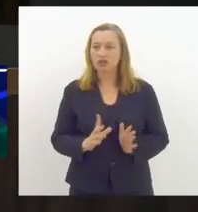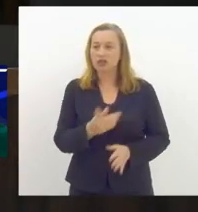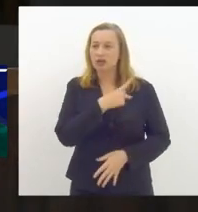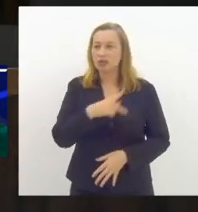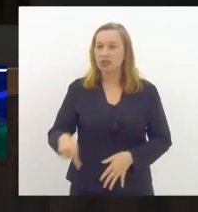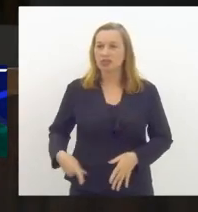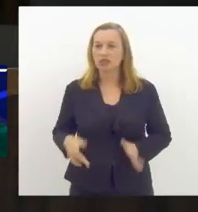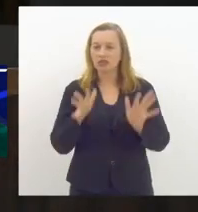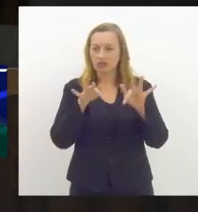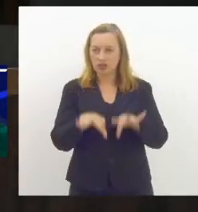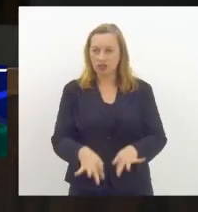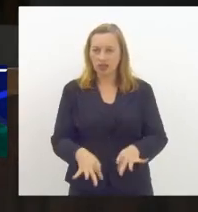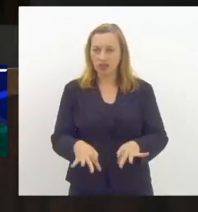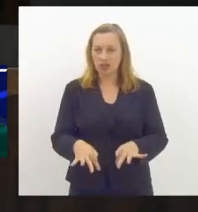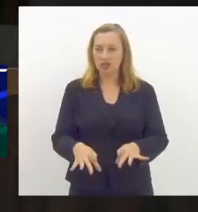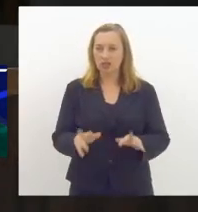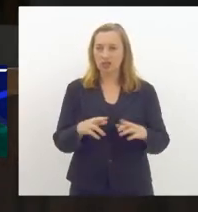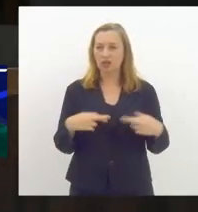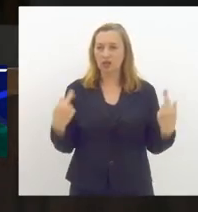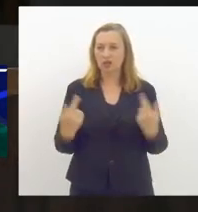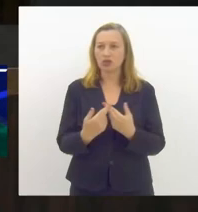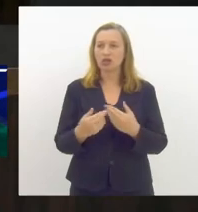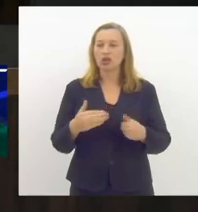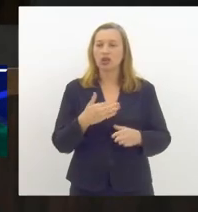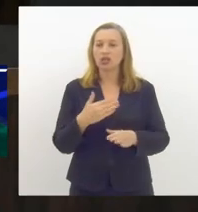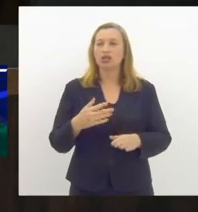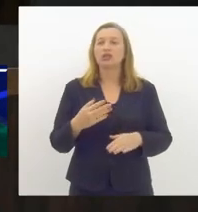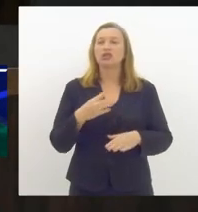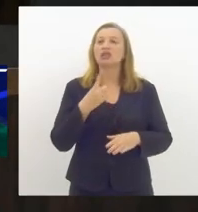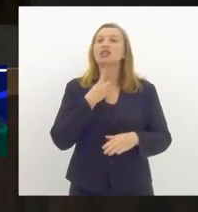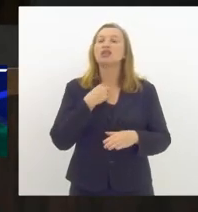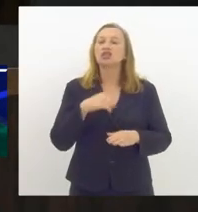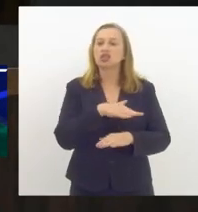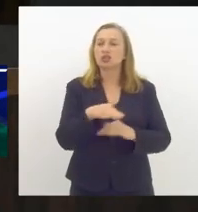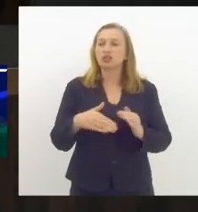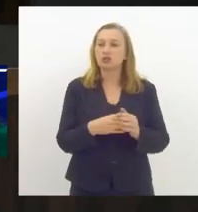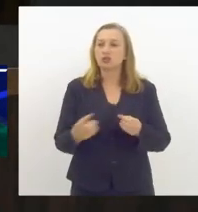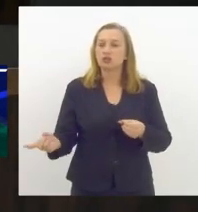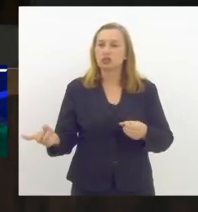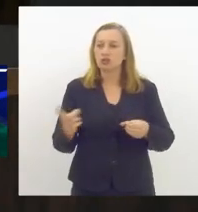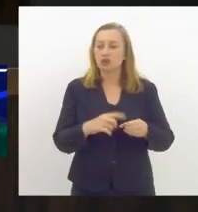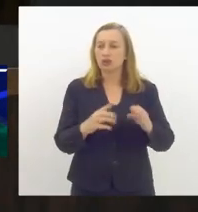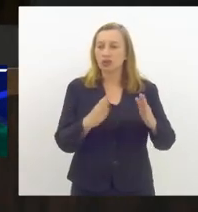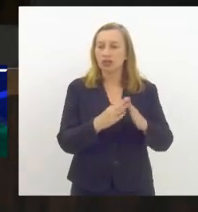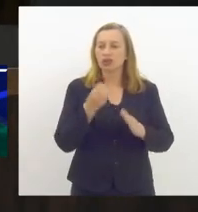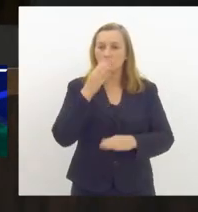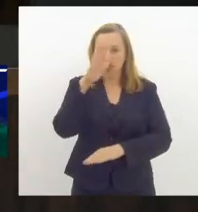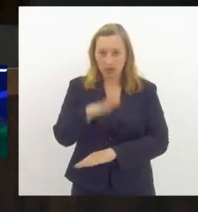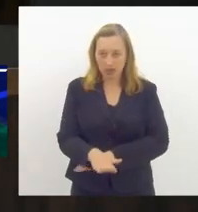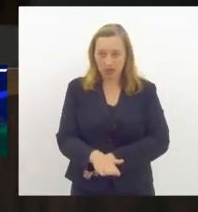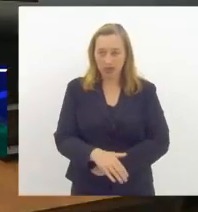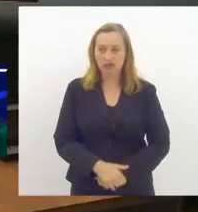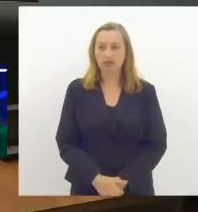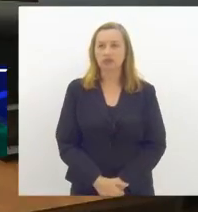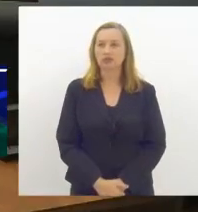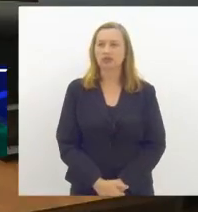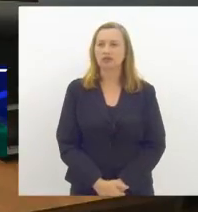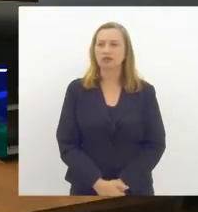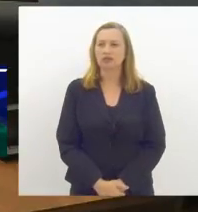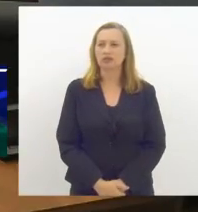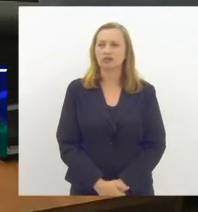presidência encerra a presente ação ou Desejando um bom retorno a todos e a todas uma boa tarde